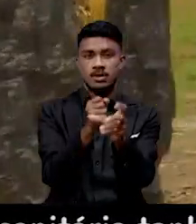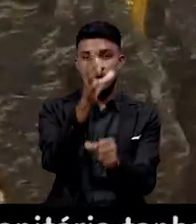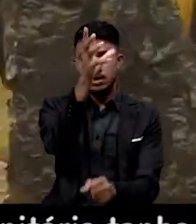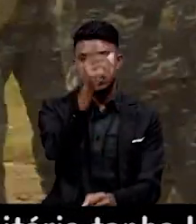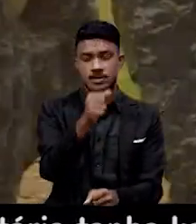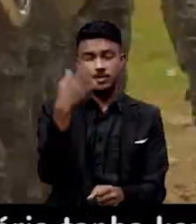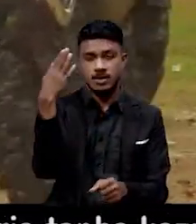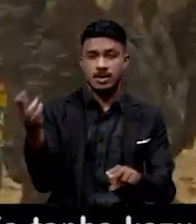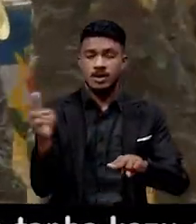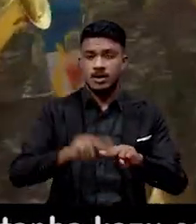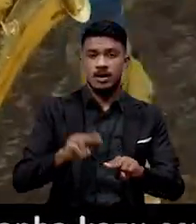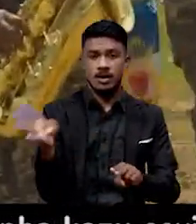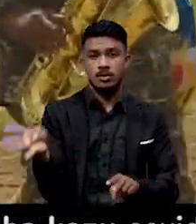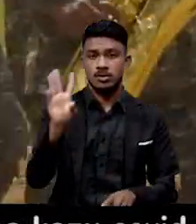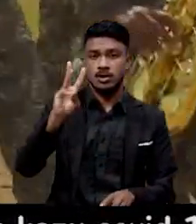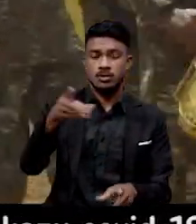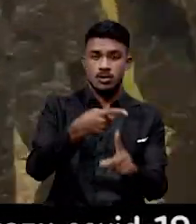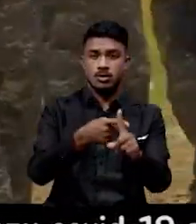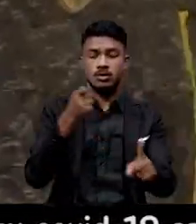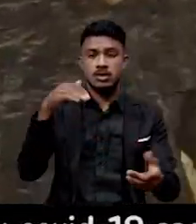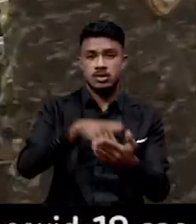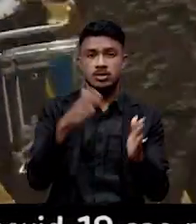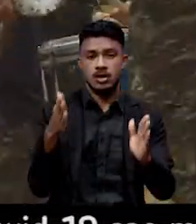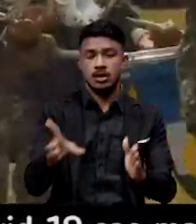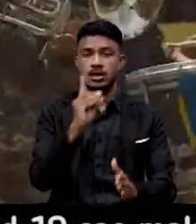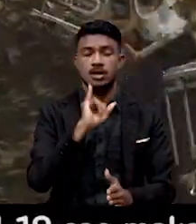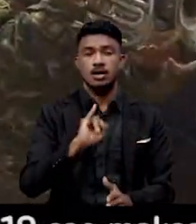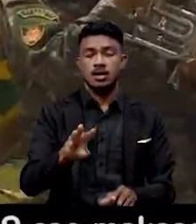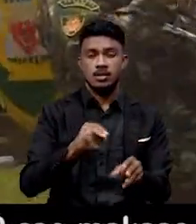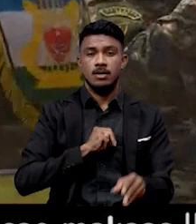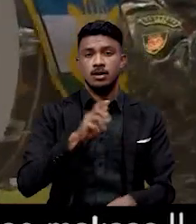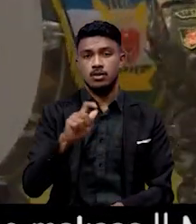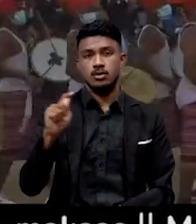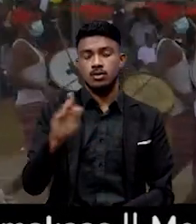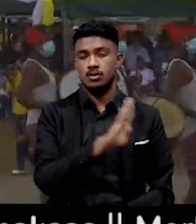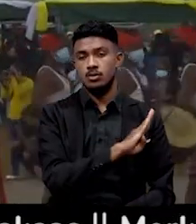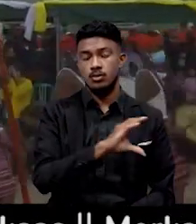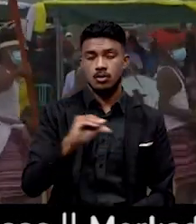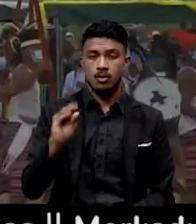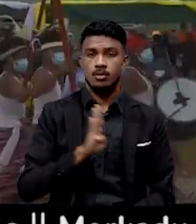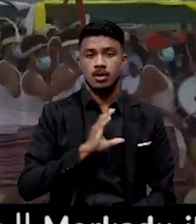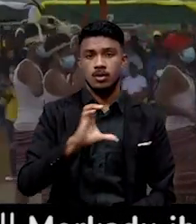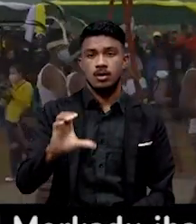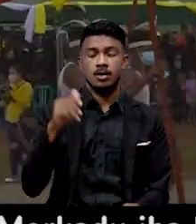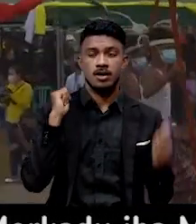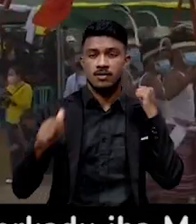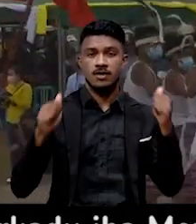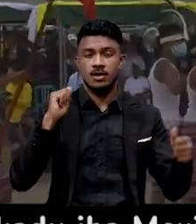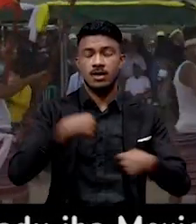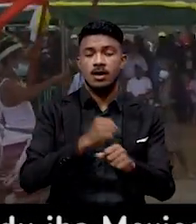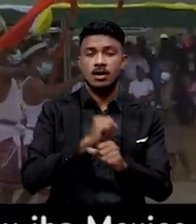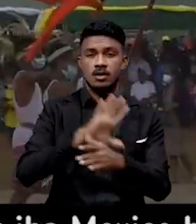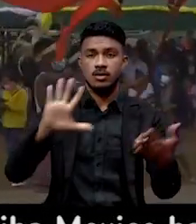unilateral badalah hatnulu resigneng-ne mayus estudante dili manatutu no baukau. Atividade nebe governo realiza o de comemora lorong histórico